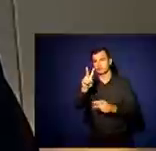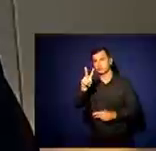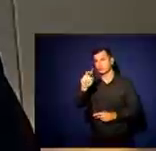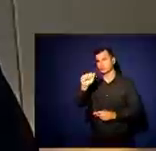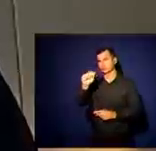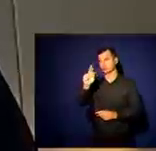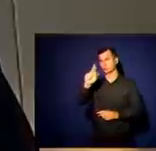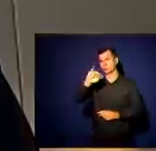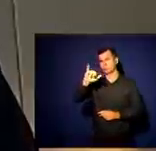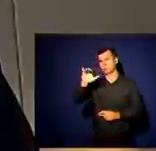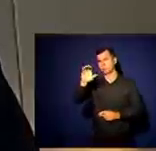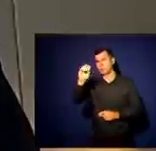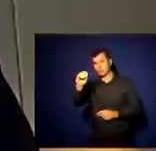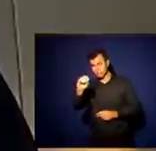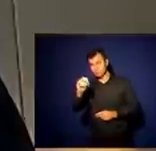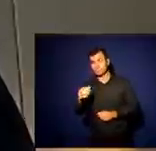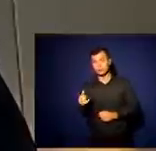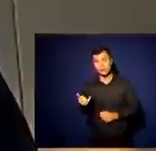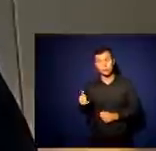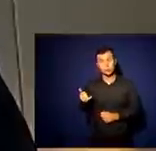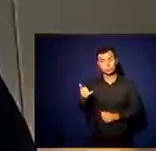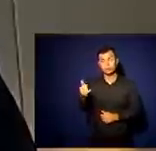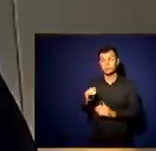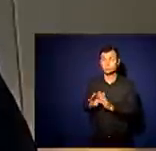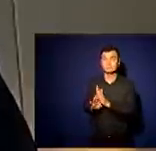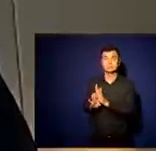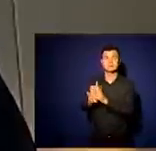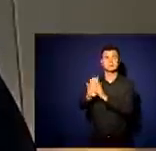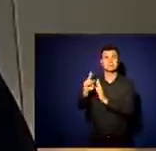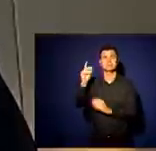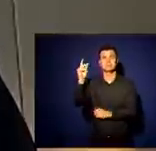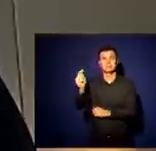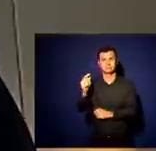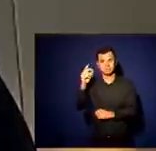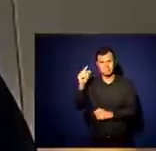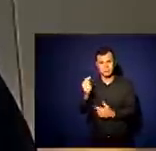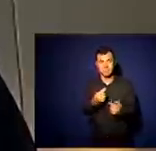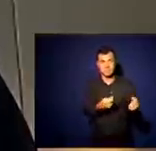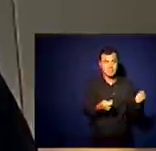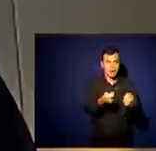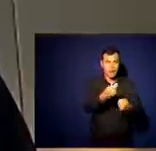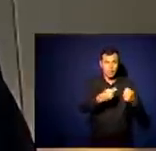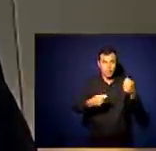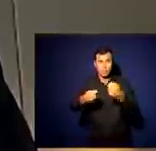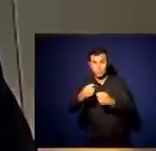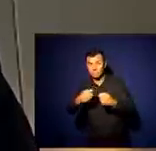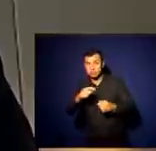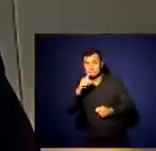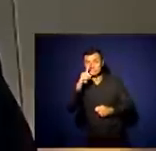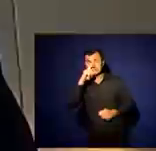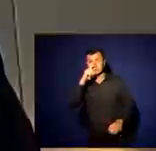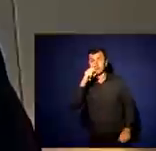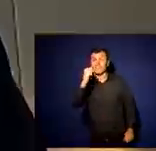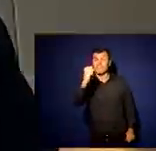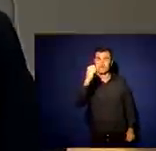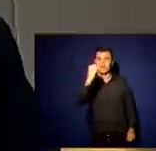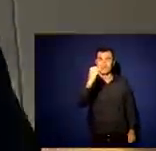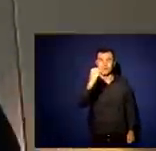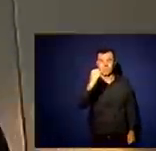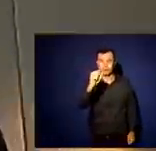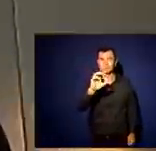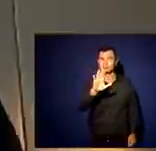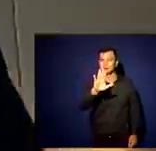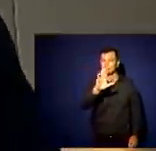já tá com a mente de juros faz tempo e isso tá começando a contrair economia de uma forma um pouco mais agressiva mas mesmo assim sabe